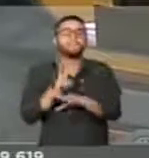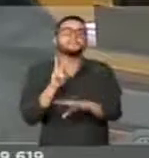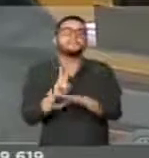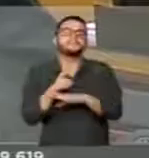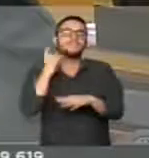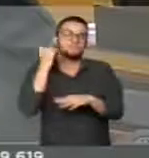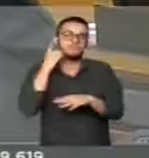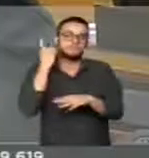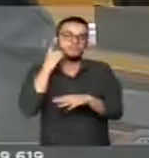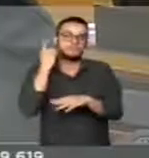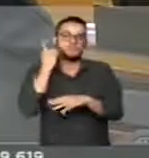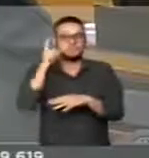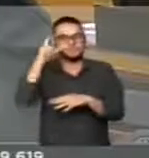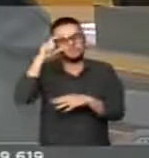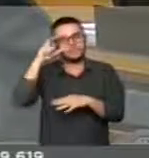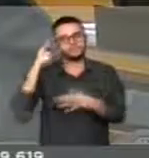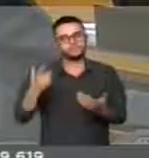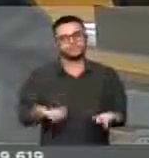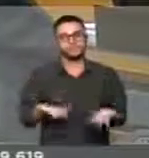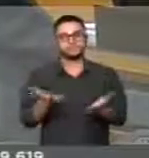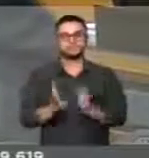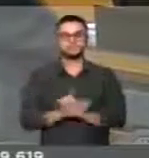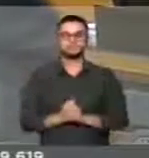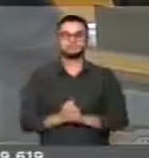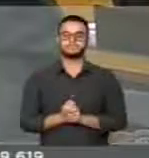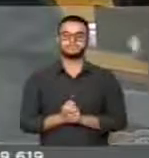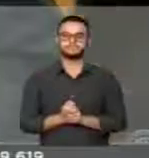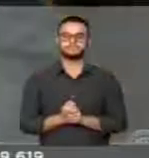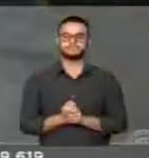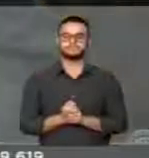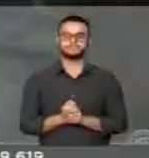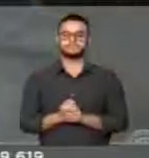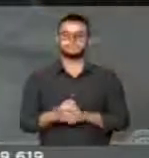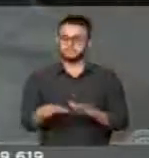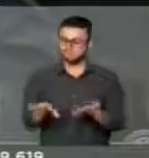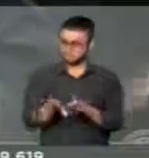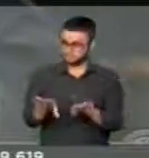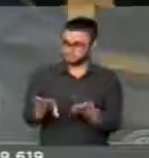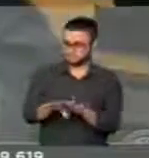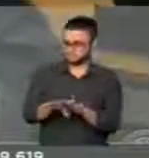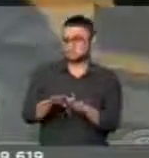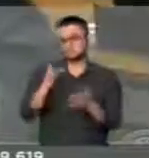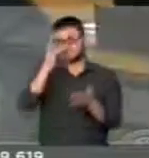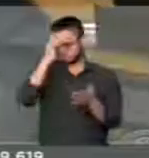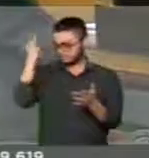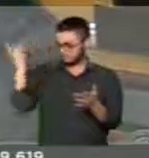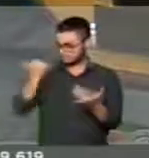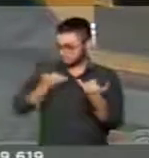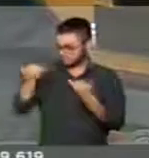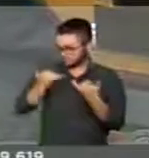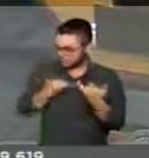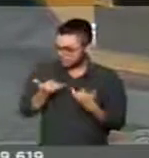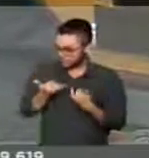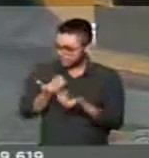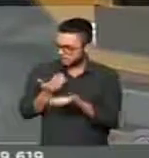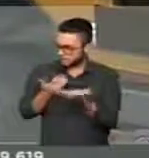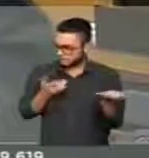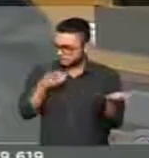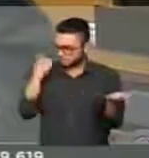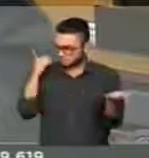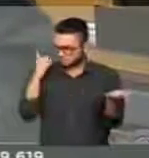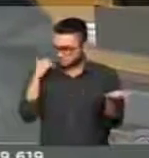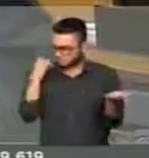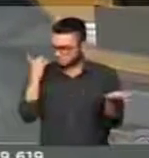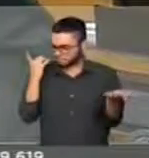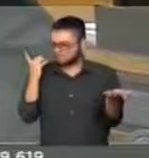nesse processo para o senhor Eduardo Cunha aqui no Conselho. Ouvi também que os deputados não